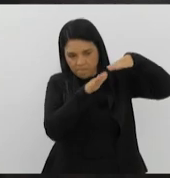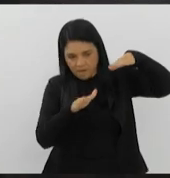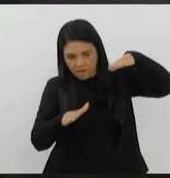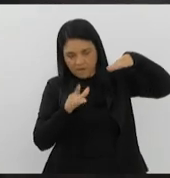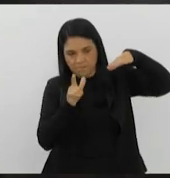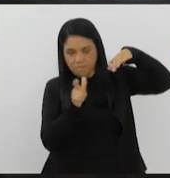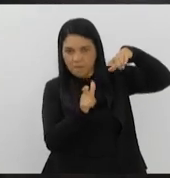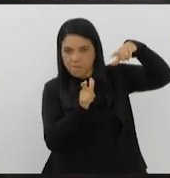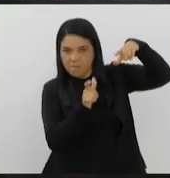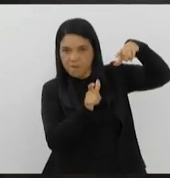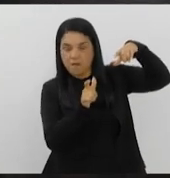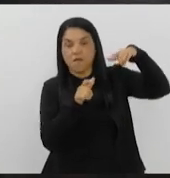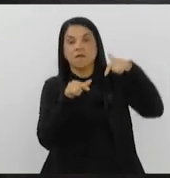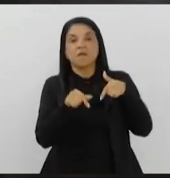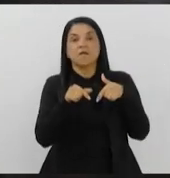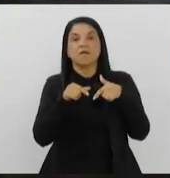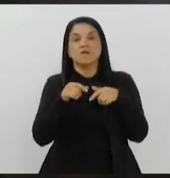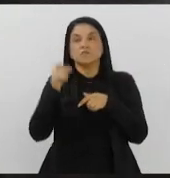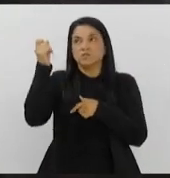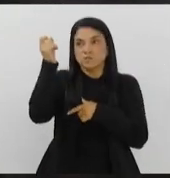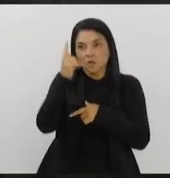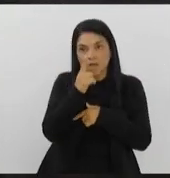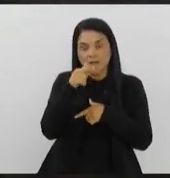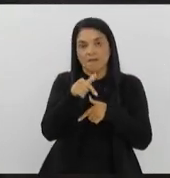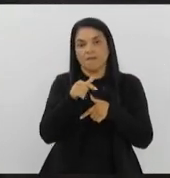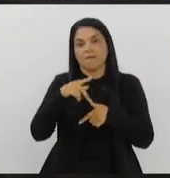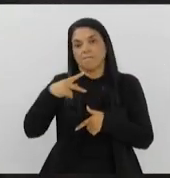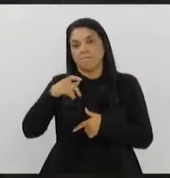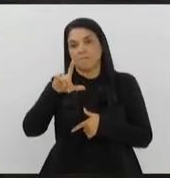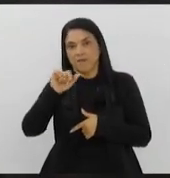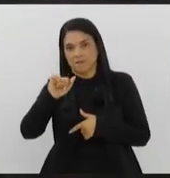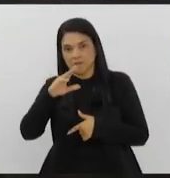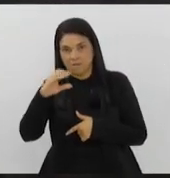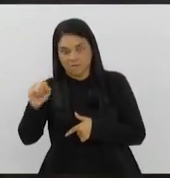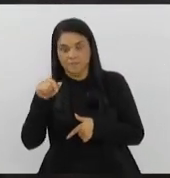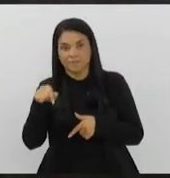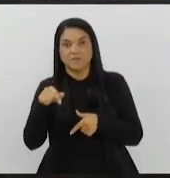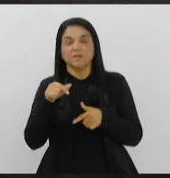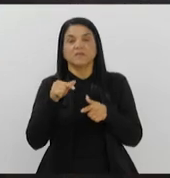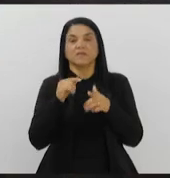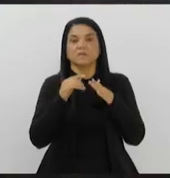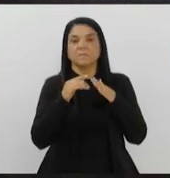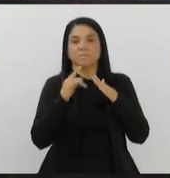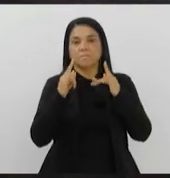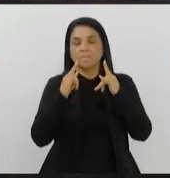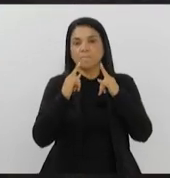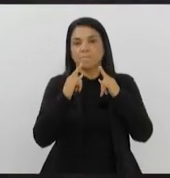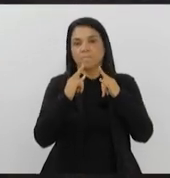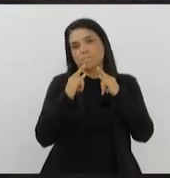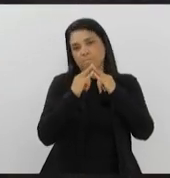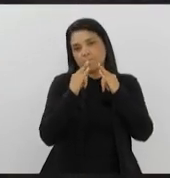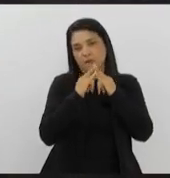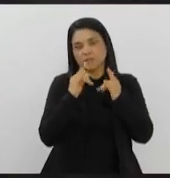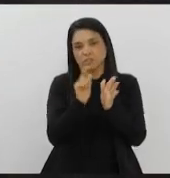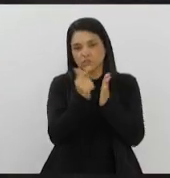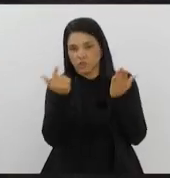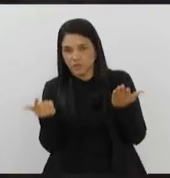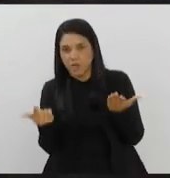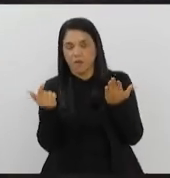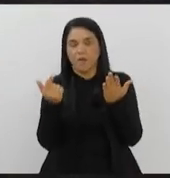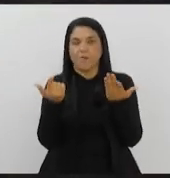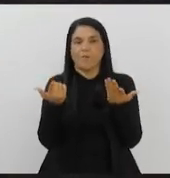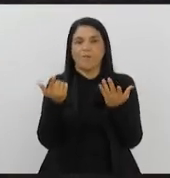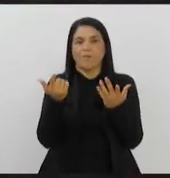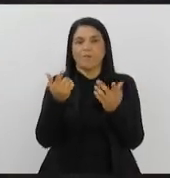quiosques, trailers e bancas de jornais e revistas no âmbito do Estado do Rio de Janeiro. Em discussão, para